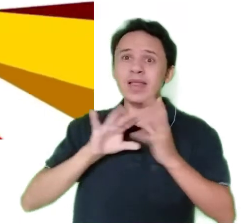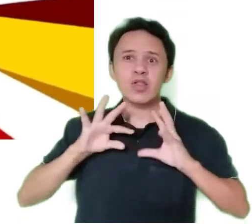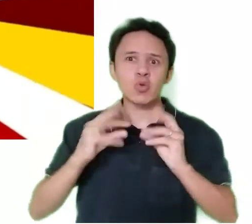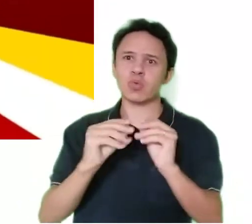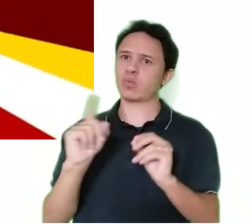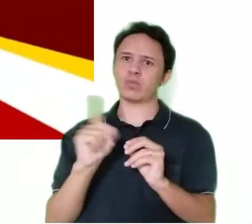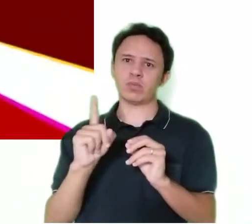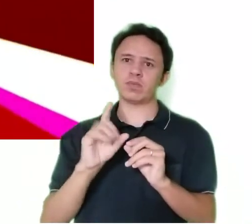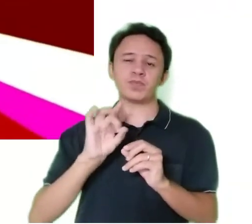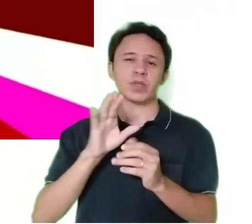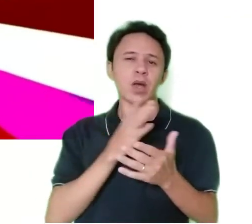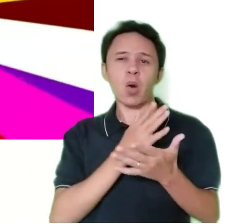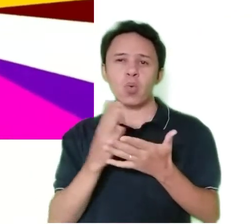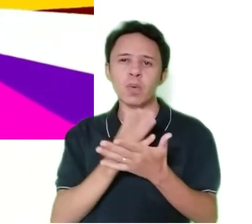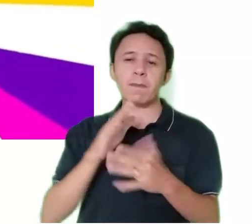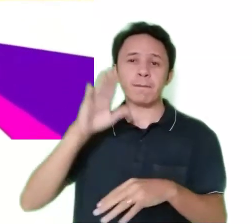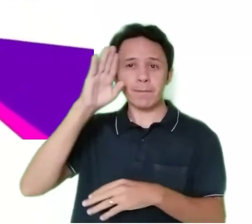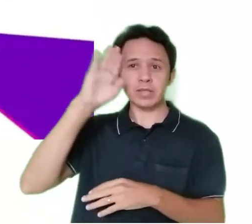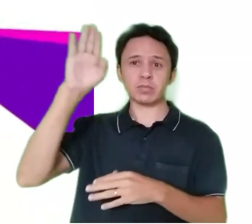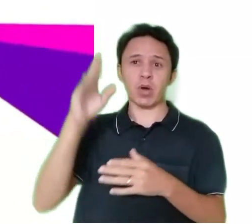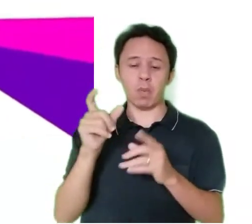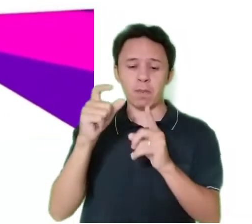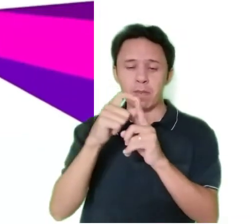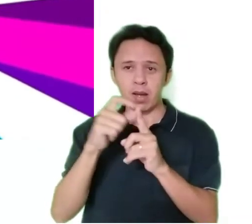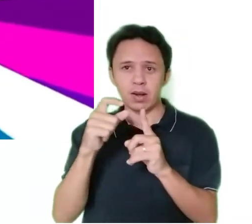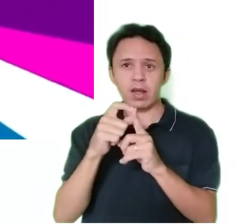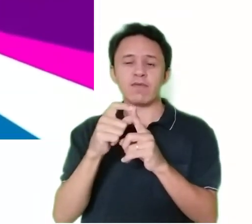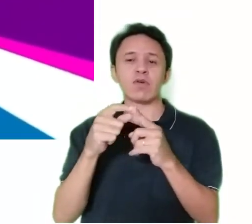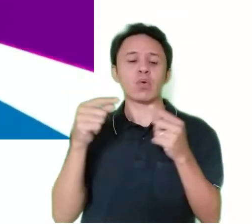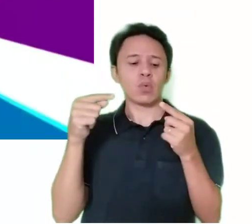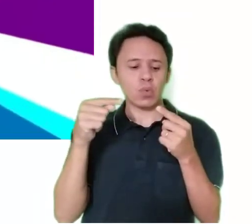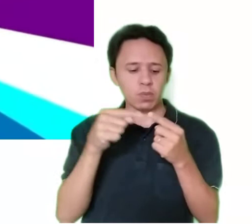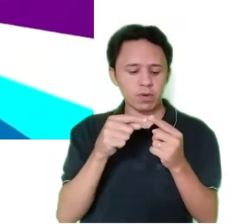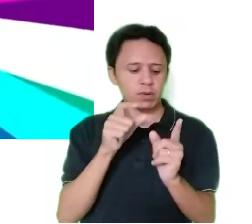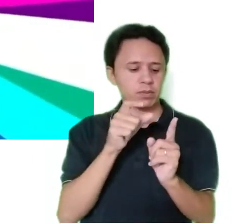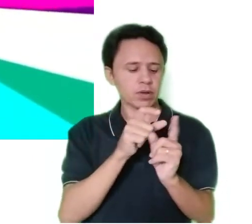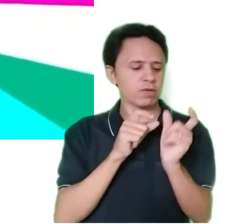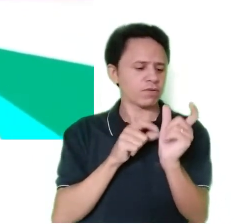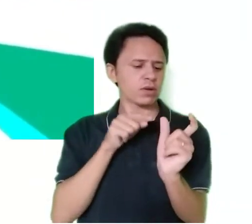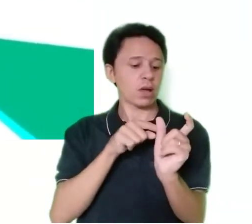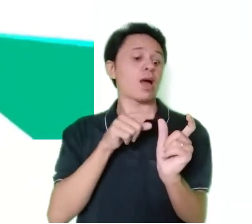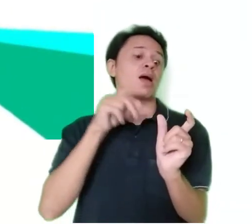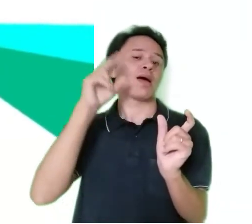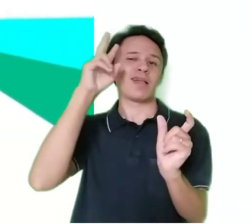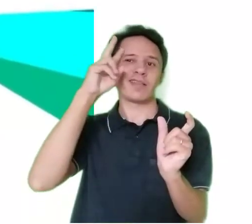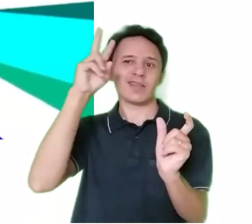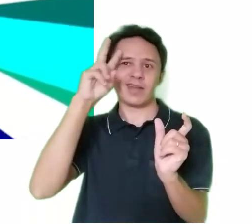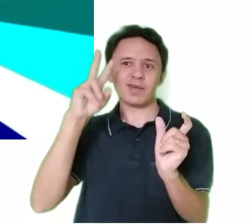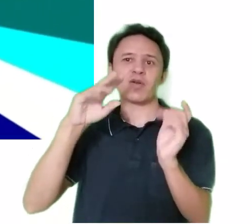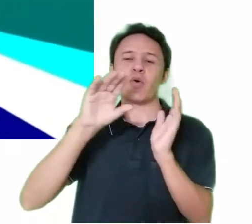e sim se destacam algumas palavras que referenciam ideias ou